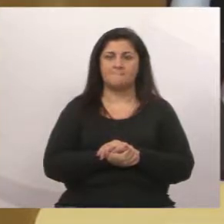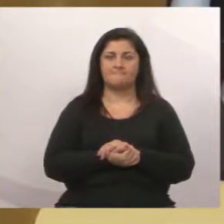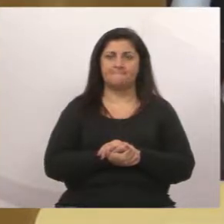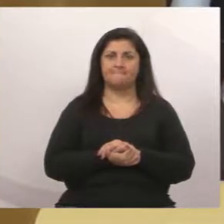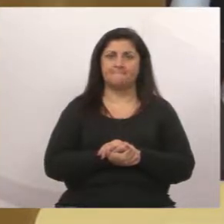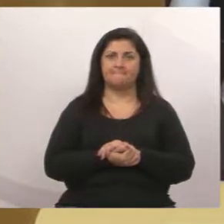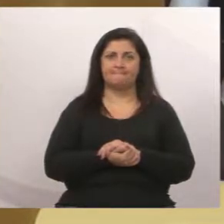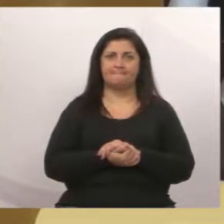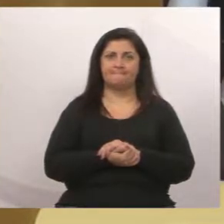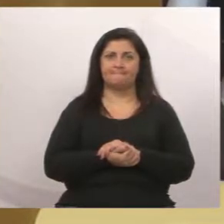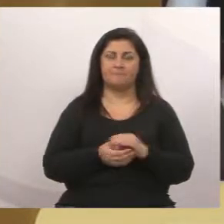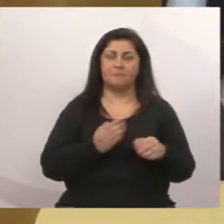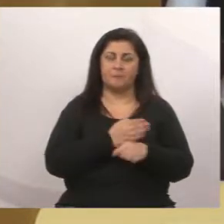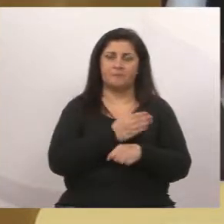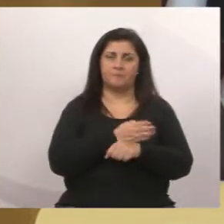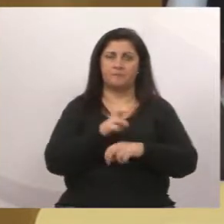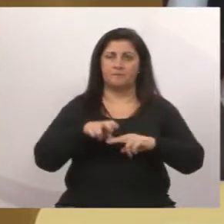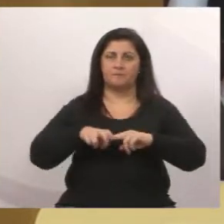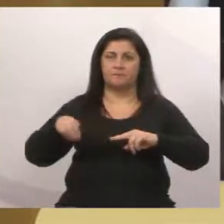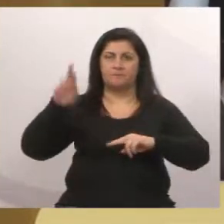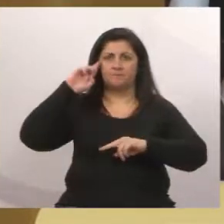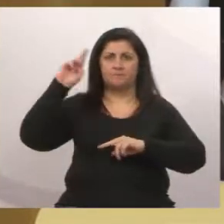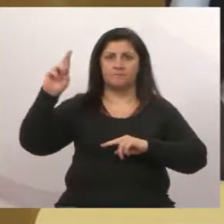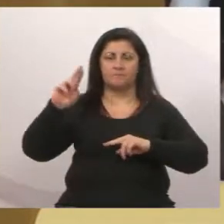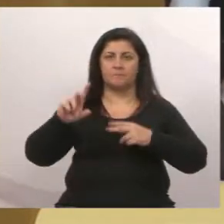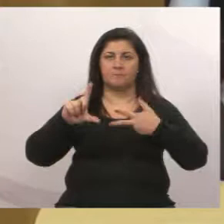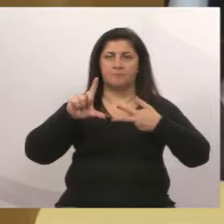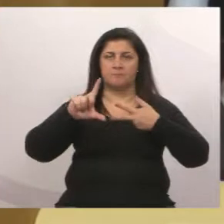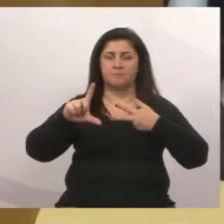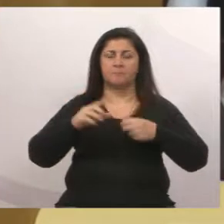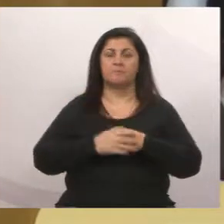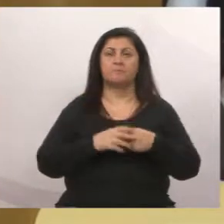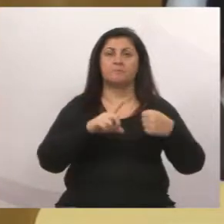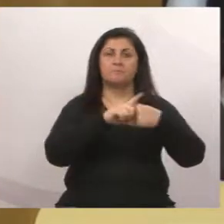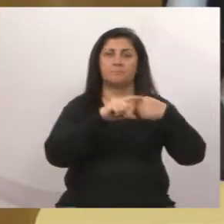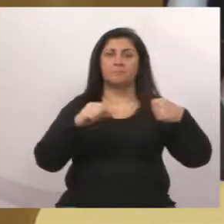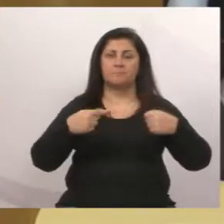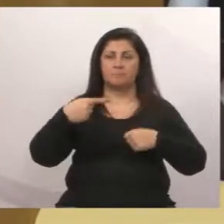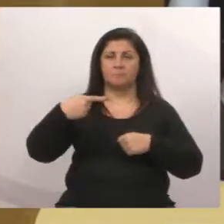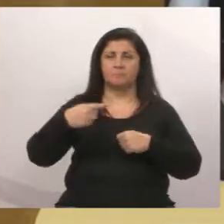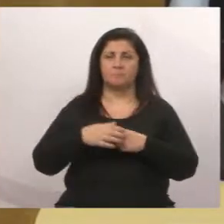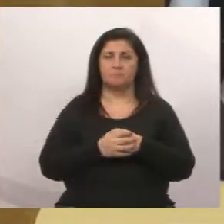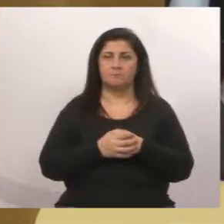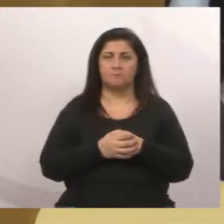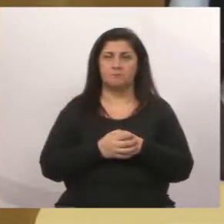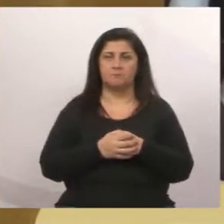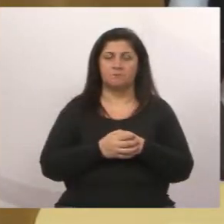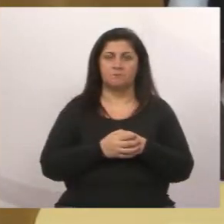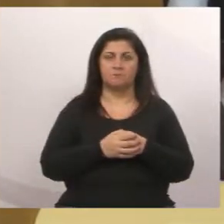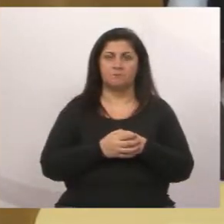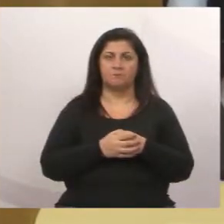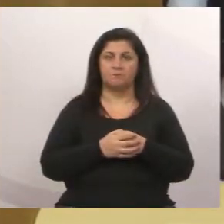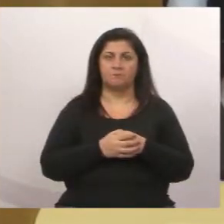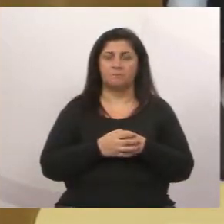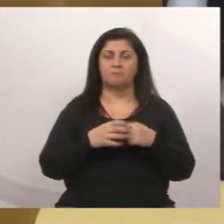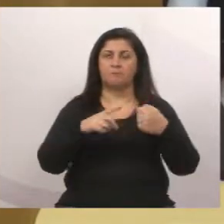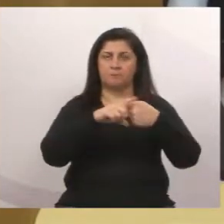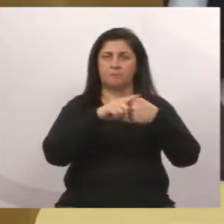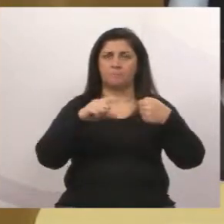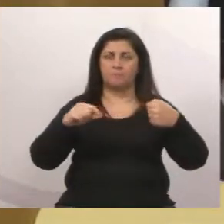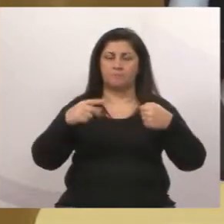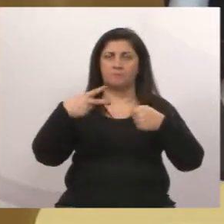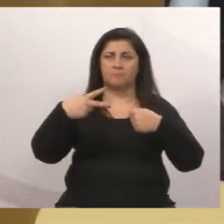membros da mesa diretora do Legislativo. Artigo 1º, o artigo 2º da Lei número